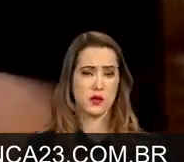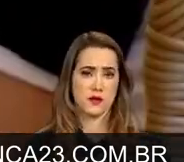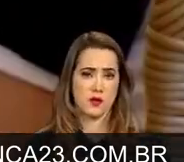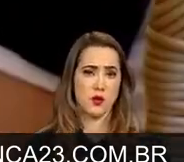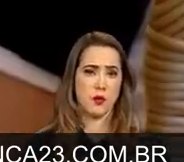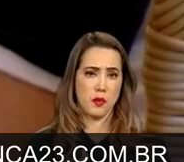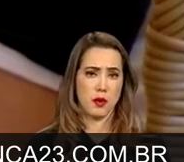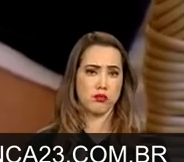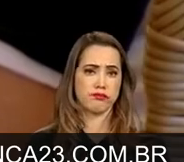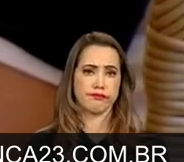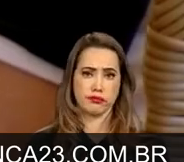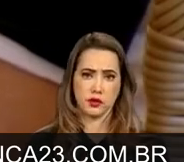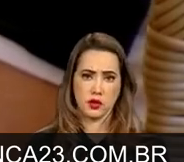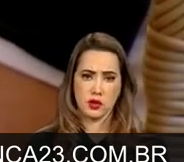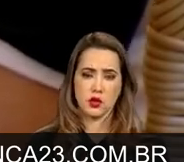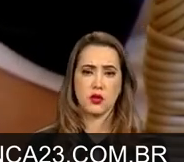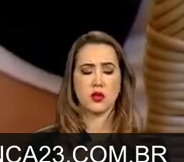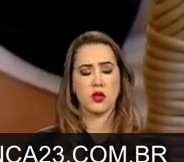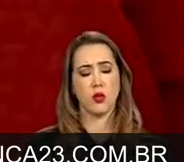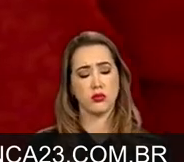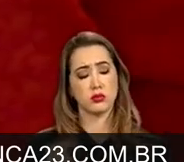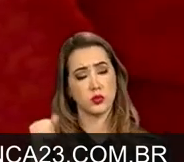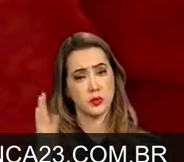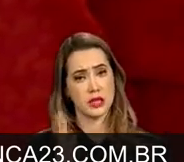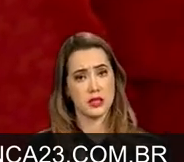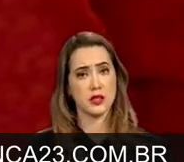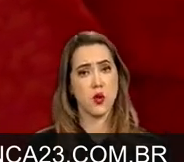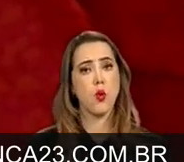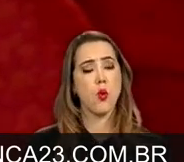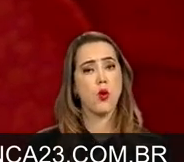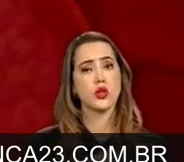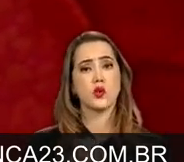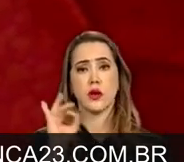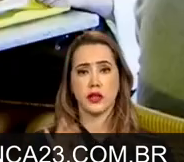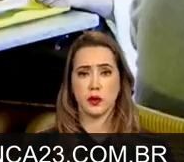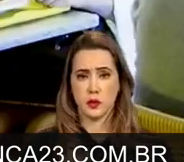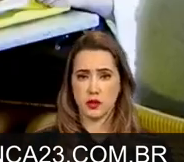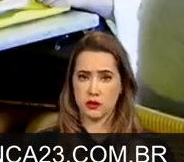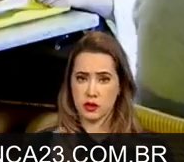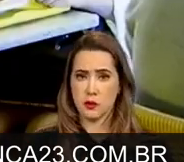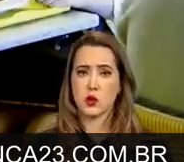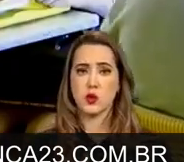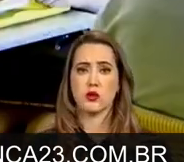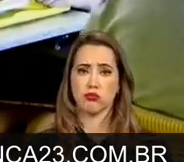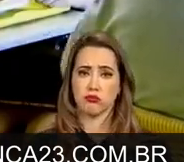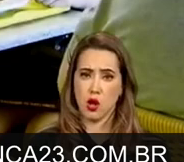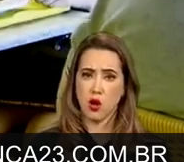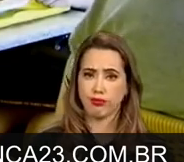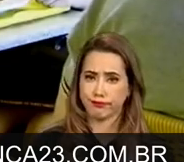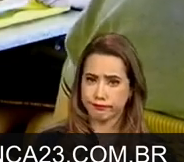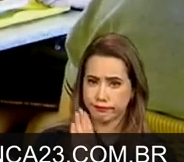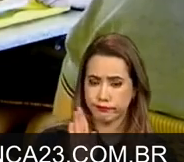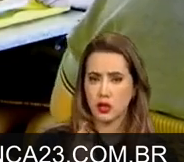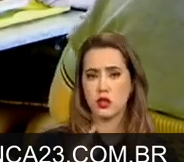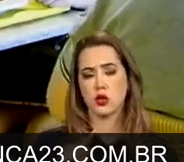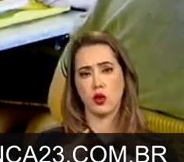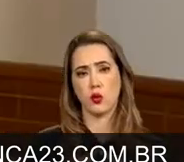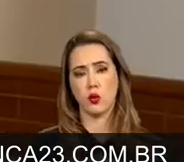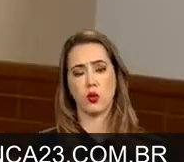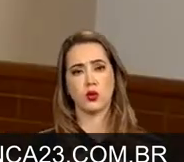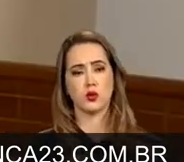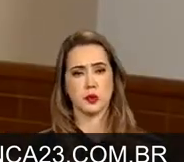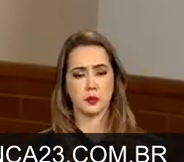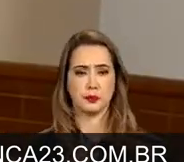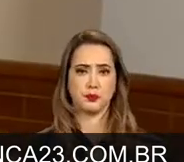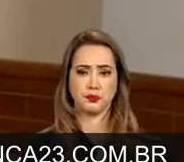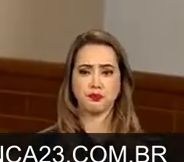Brasil. Hoje, 4 em cada 10 pessoas têm essa gordura em níveis elevados, de acordo com a Sociedade Brasileira de Cardiologia. Um